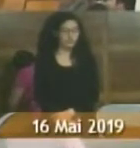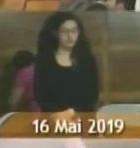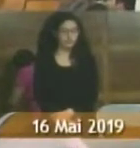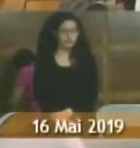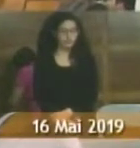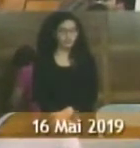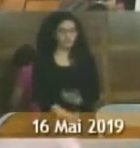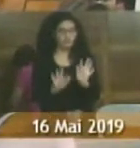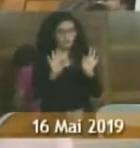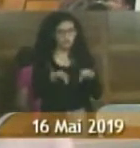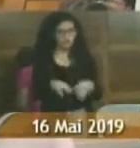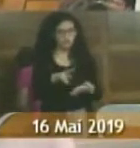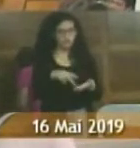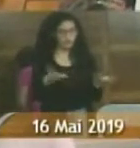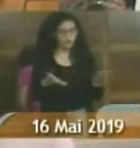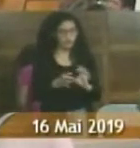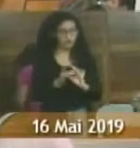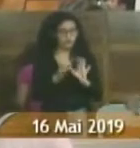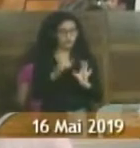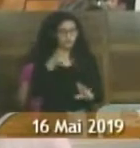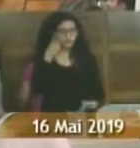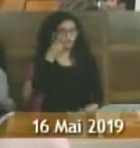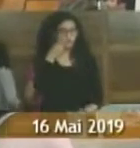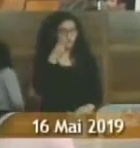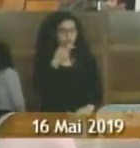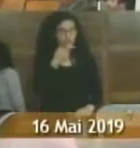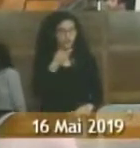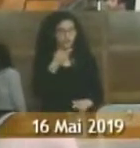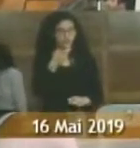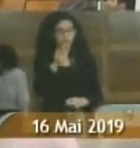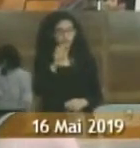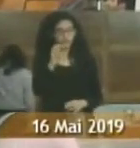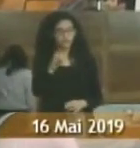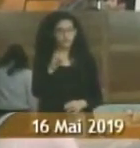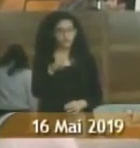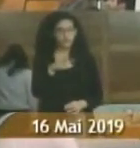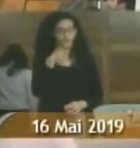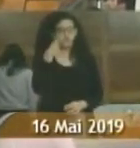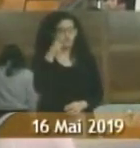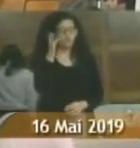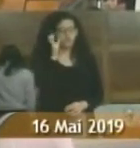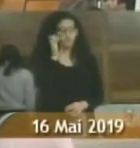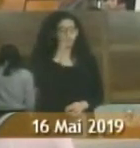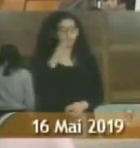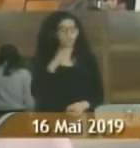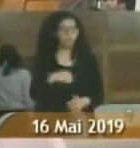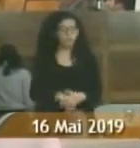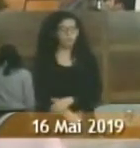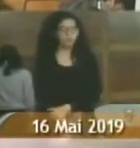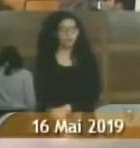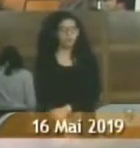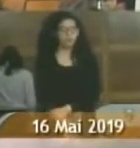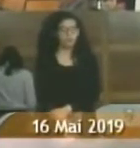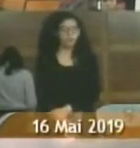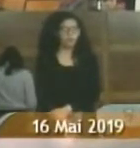Terminada a leitura do expediente, fica franqueada a palavra aos senhores vereadores, por ordem de inscrição. Vereadora Tite.